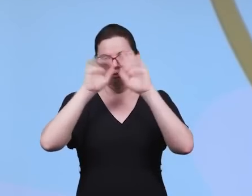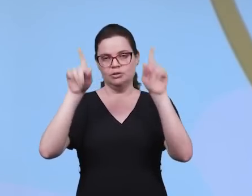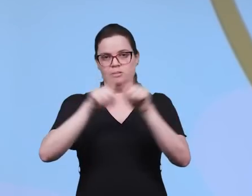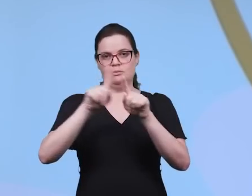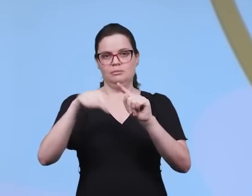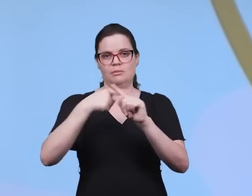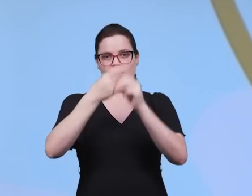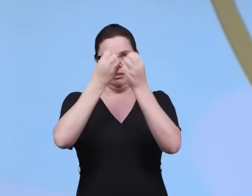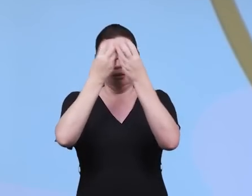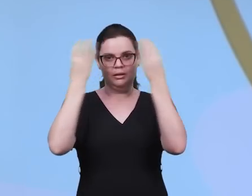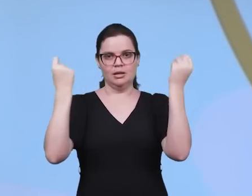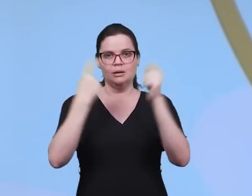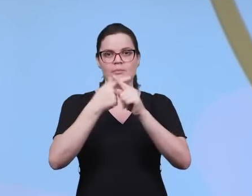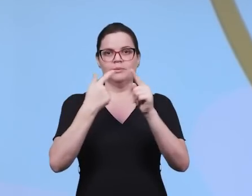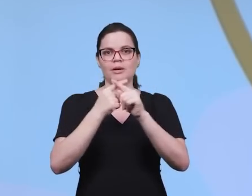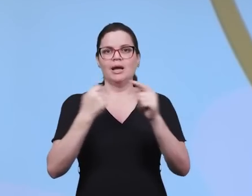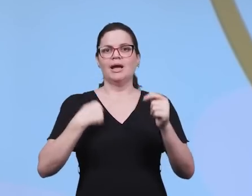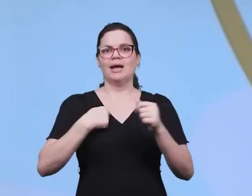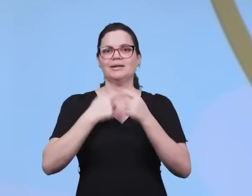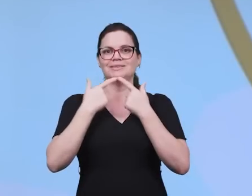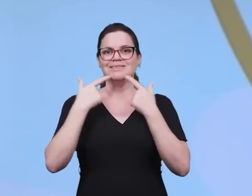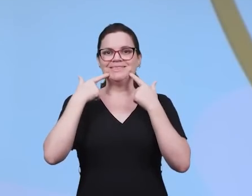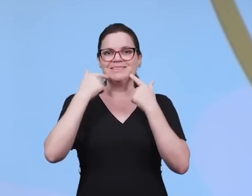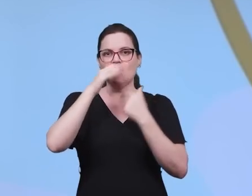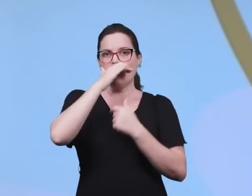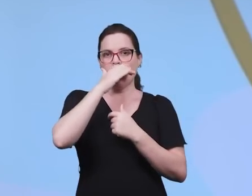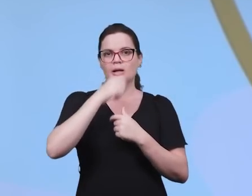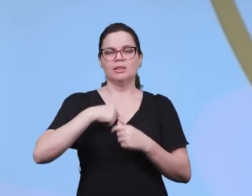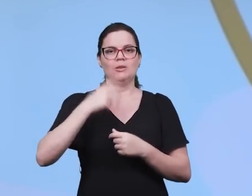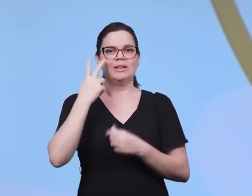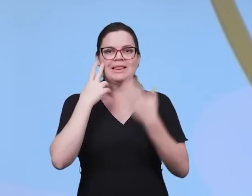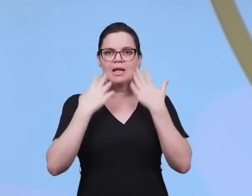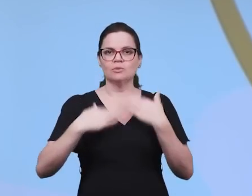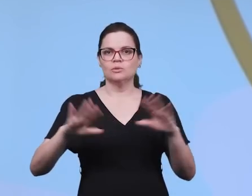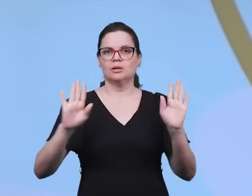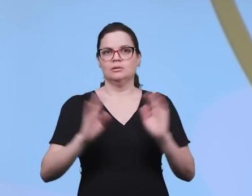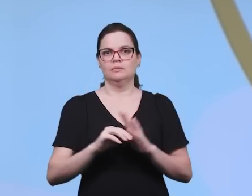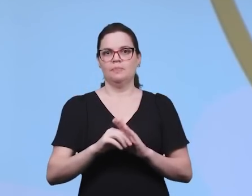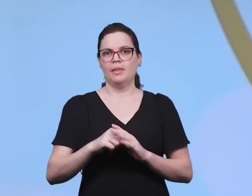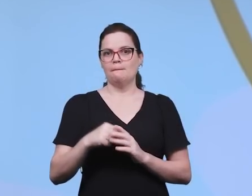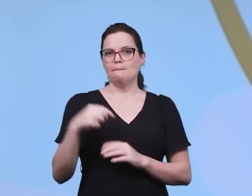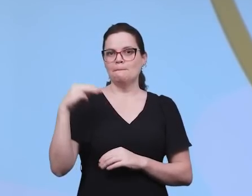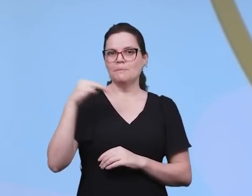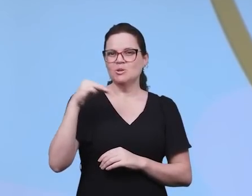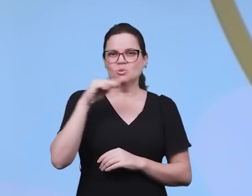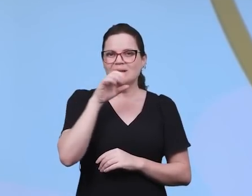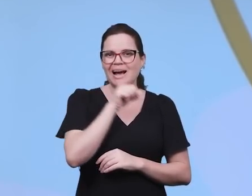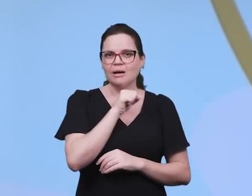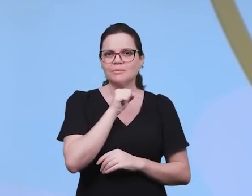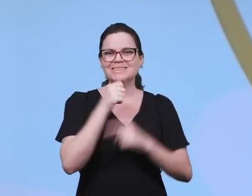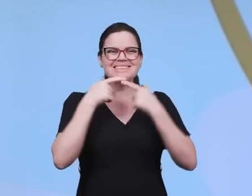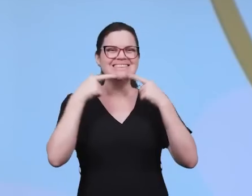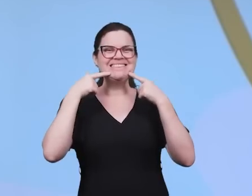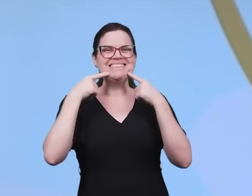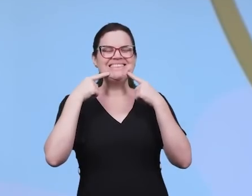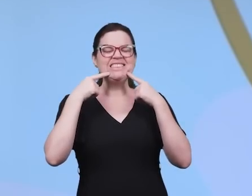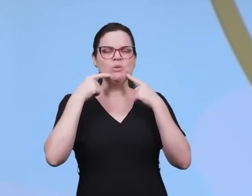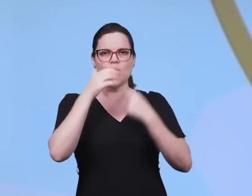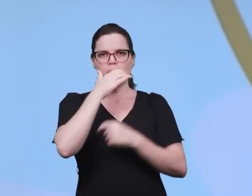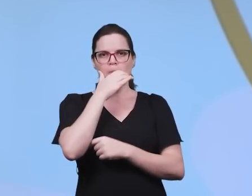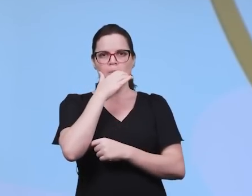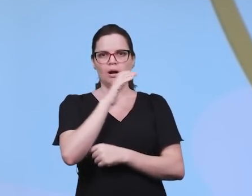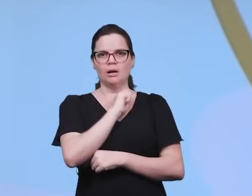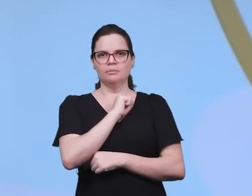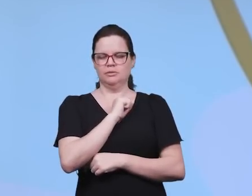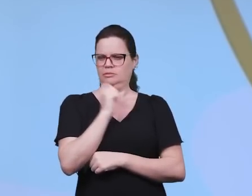é uma mudança de humor natural. Ela muda de um dia para o outro ou até em poucos minutos o humor dela. Aí o pessoal até